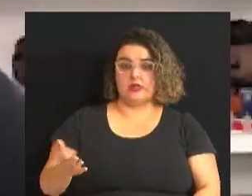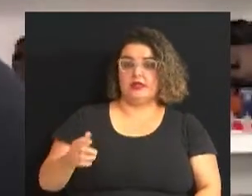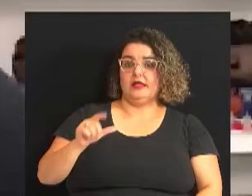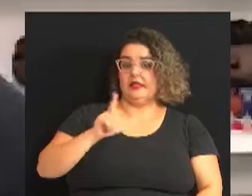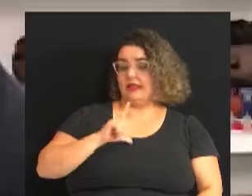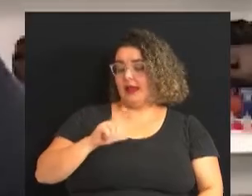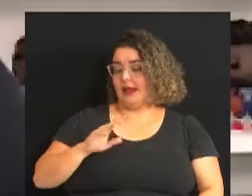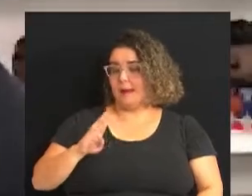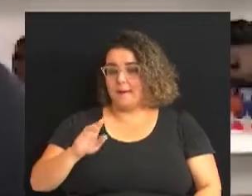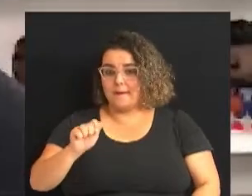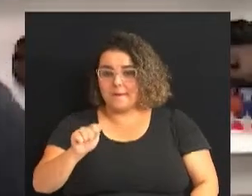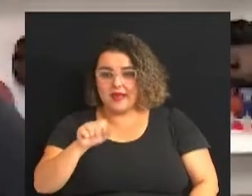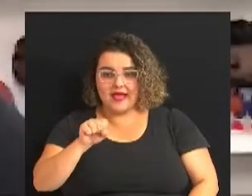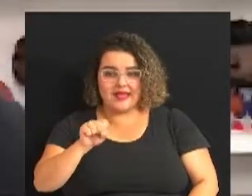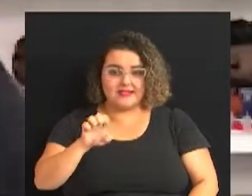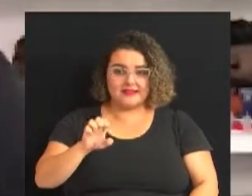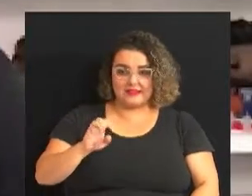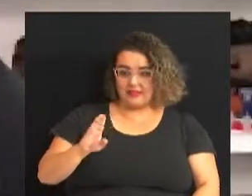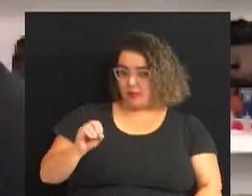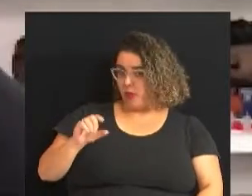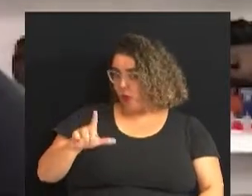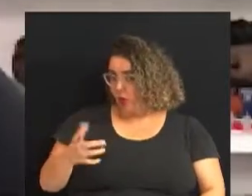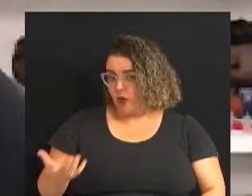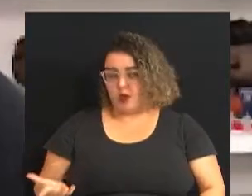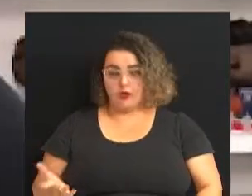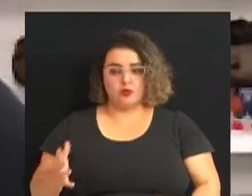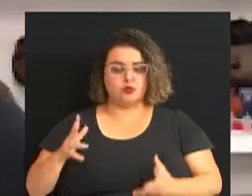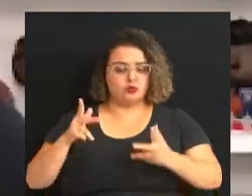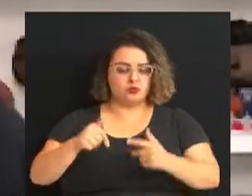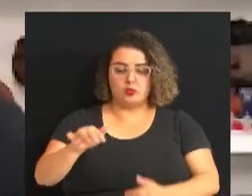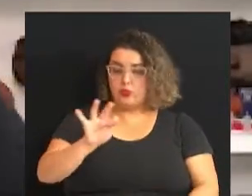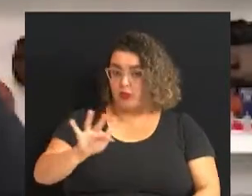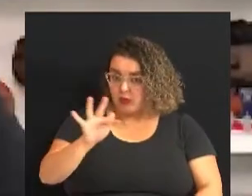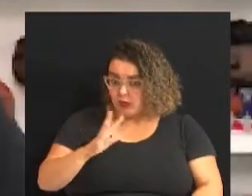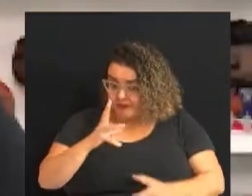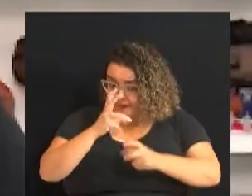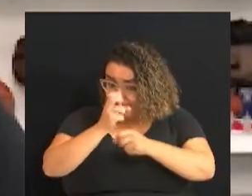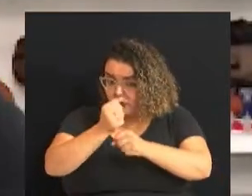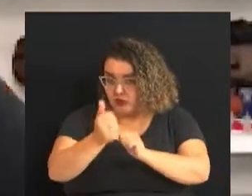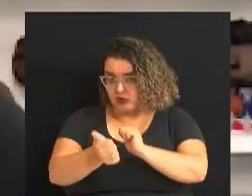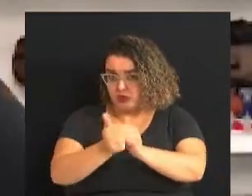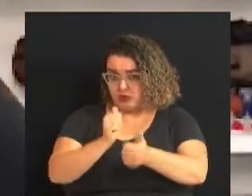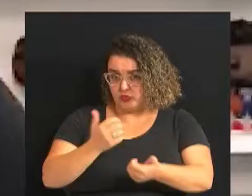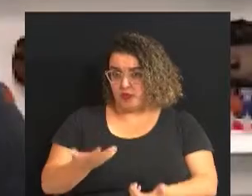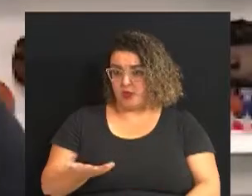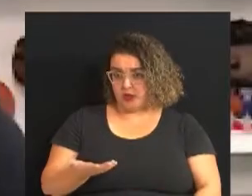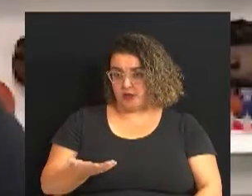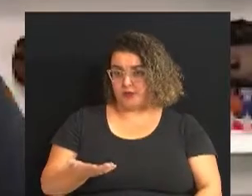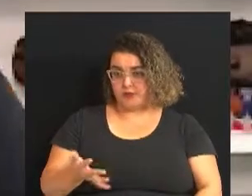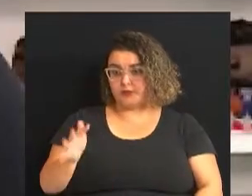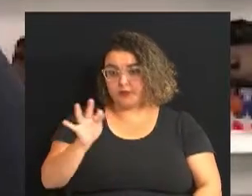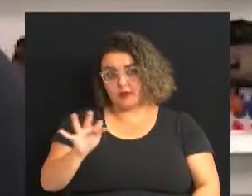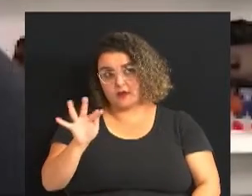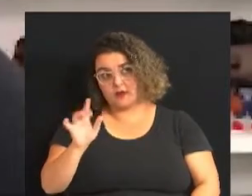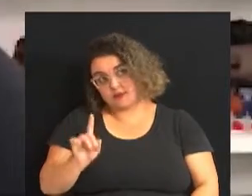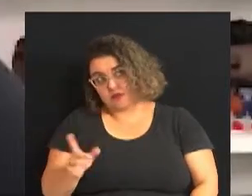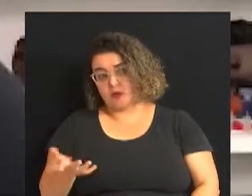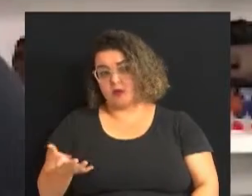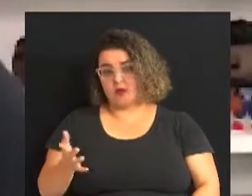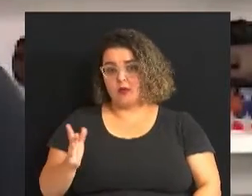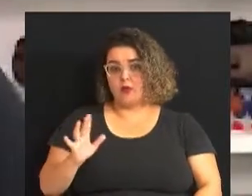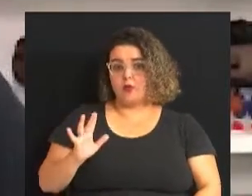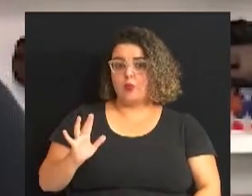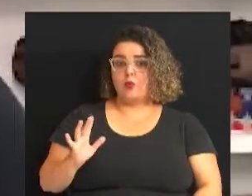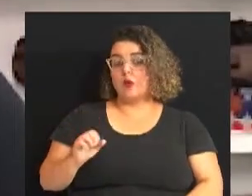tem todos os esportes, Uhum. futebol americano, universitário é muito forte. Eu acho que em relação às universidades, não. O que a gente